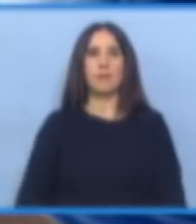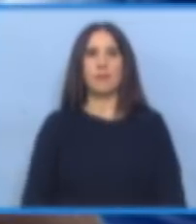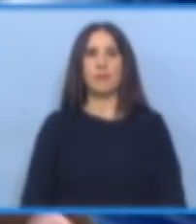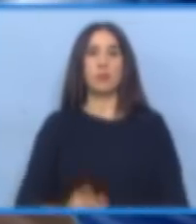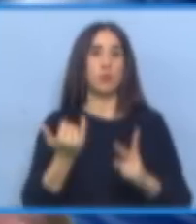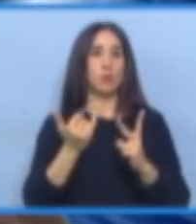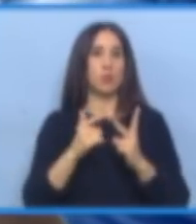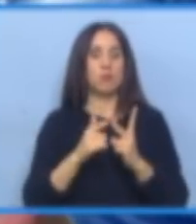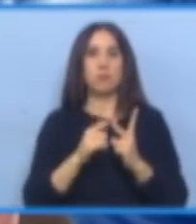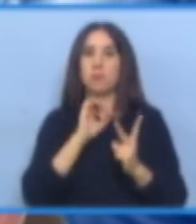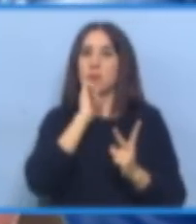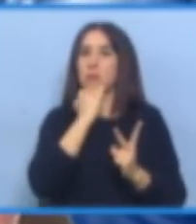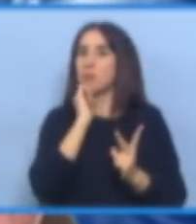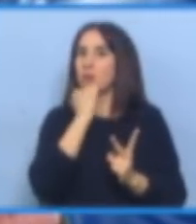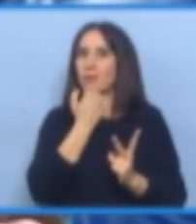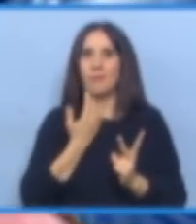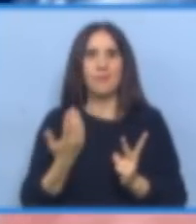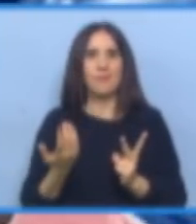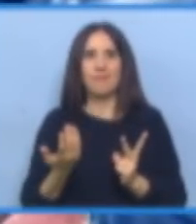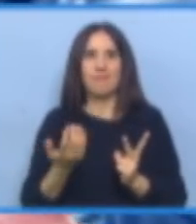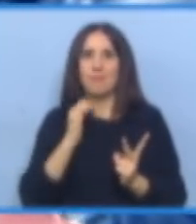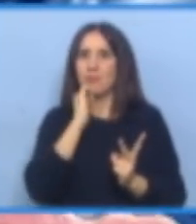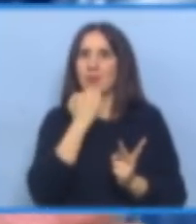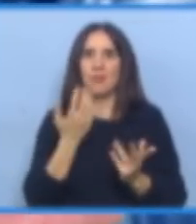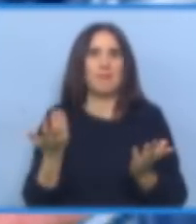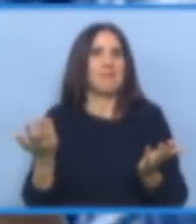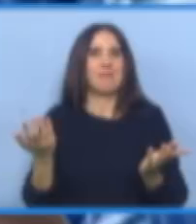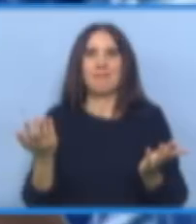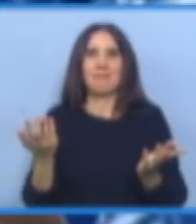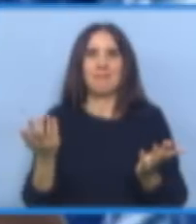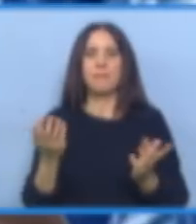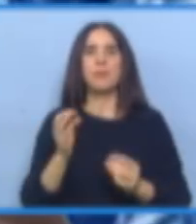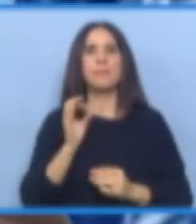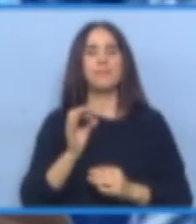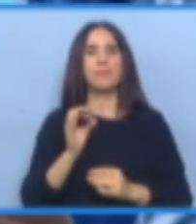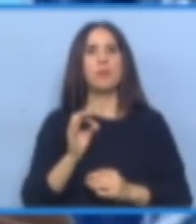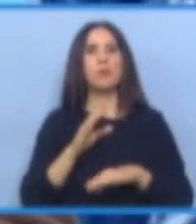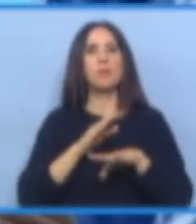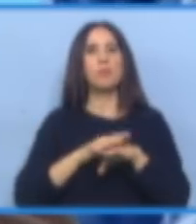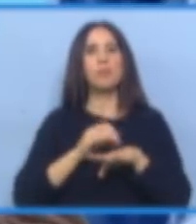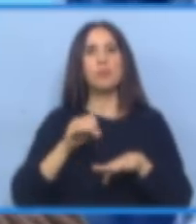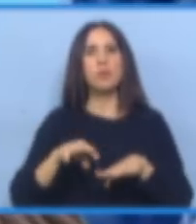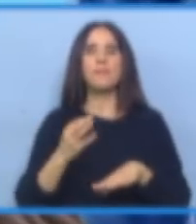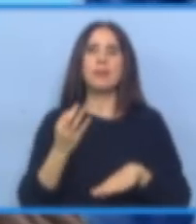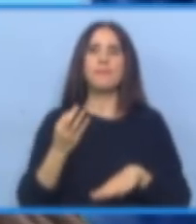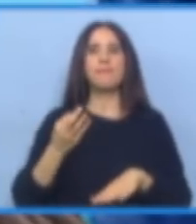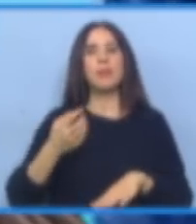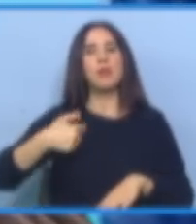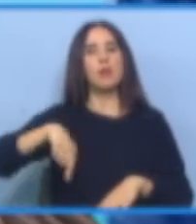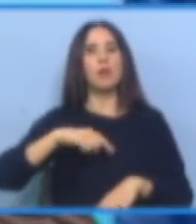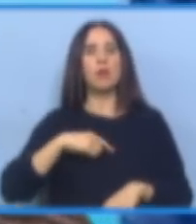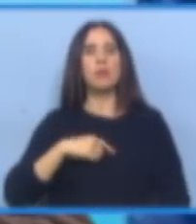Segundo, é um mistério. Isto é um mistério. É um mistério, não há... Portanto, por isso, é claro, nós podemos